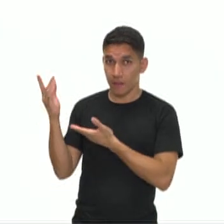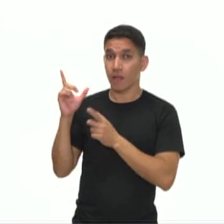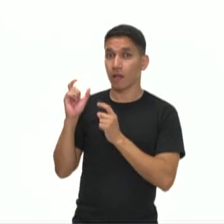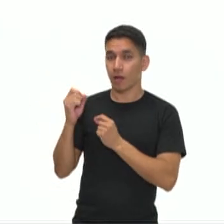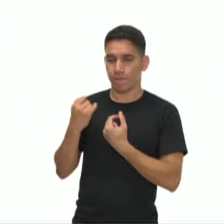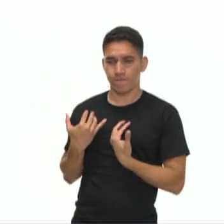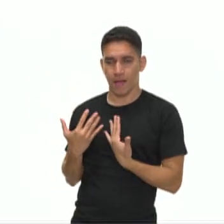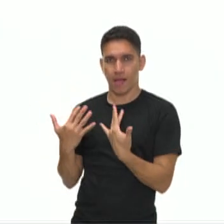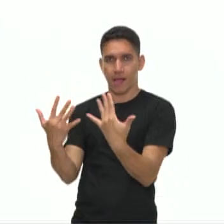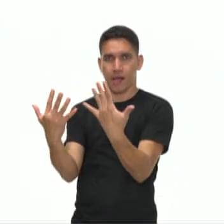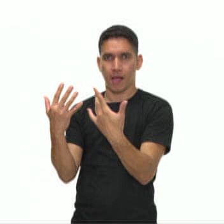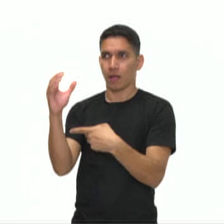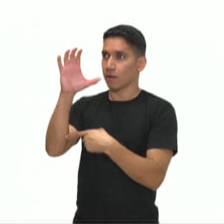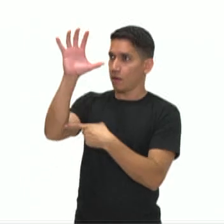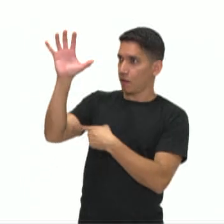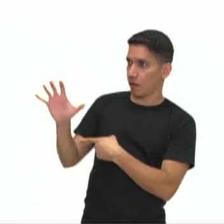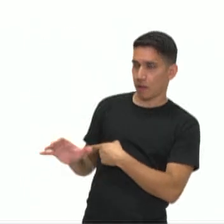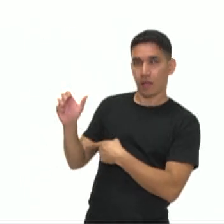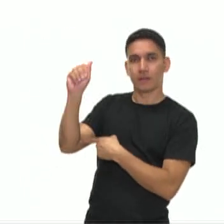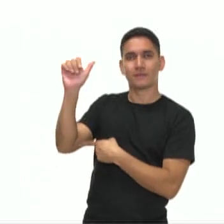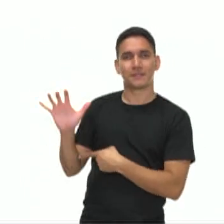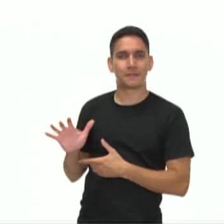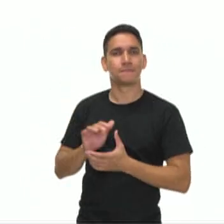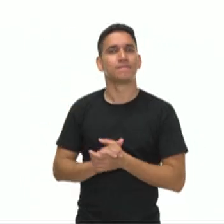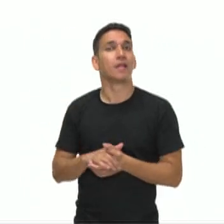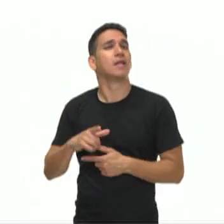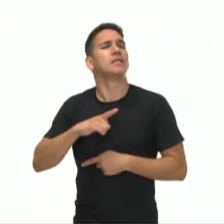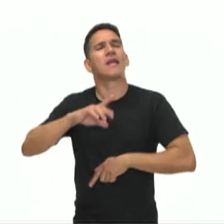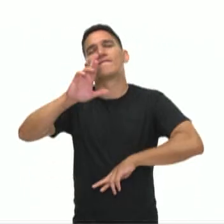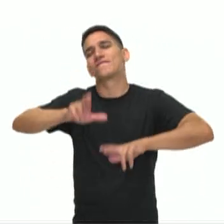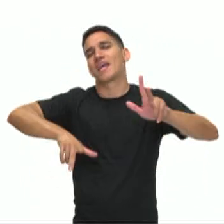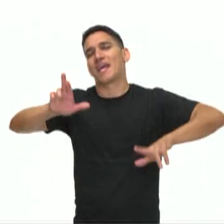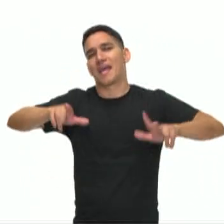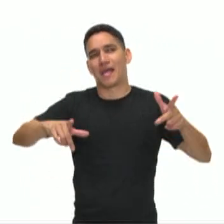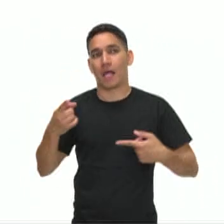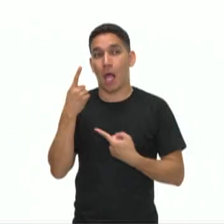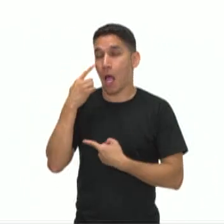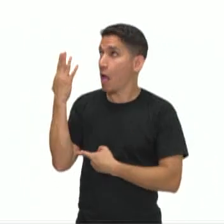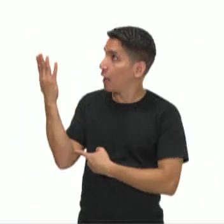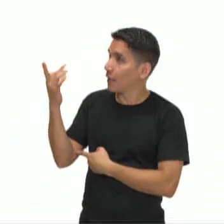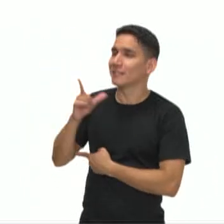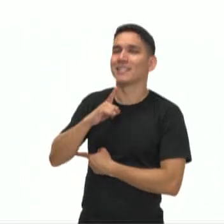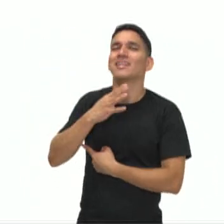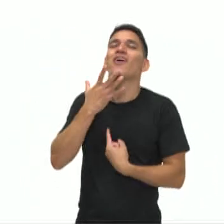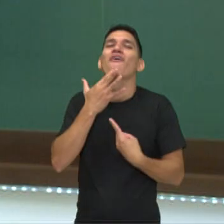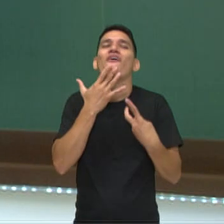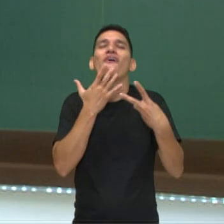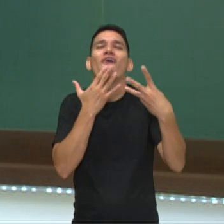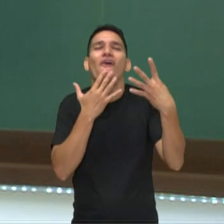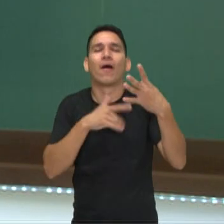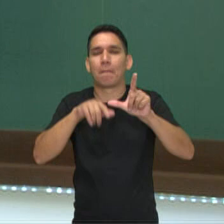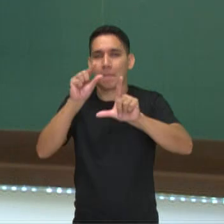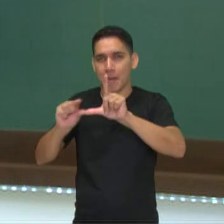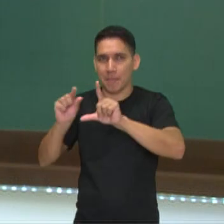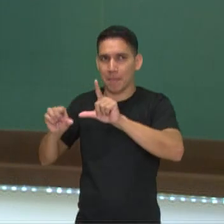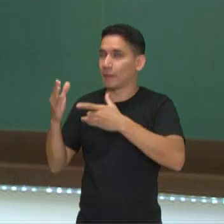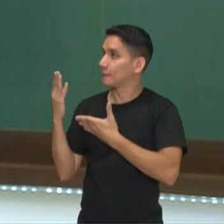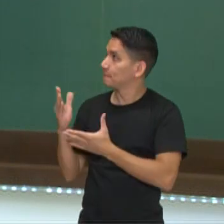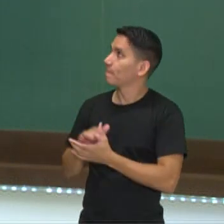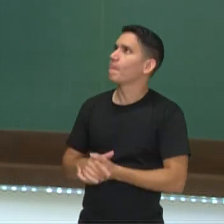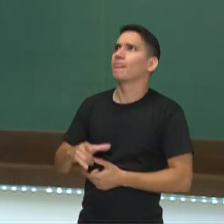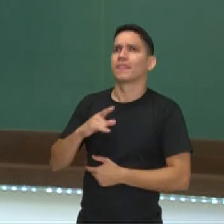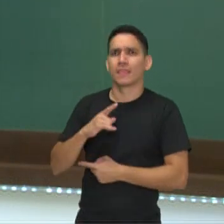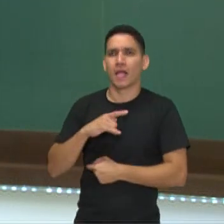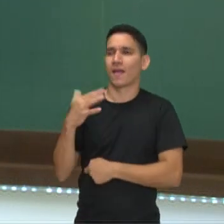Vegetação do continente africano. Então, a gente vai ter aqui uma variedade, né? Vocês observam as coresinhas aqui, a legenda. Então, a gente tem